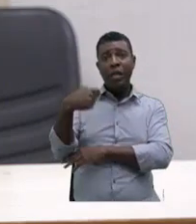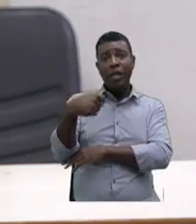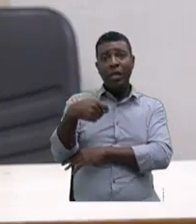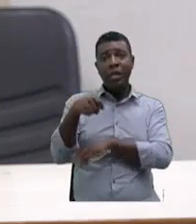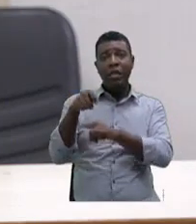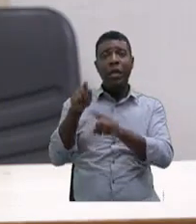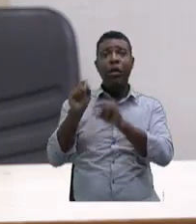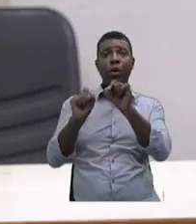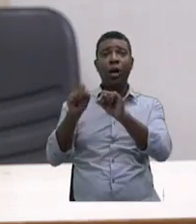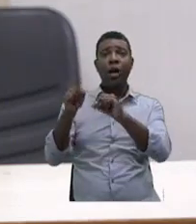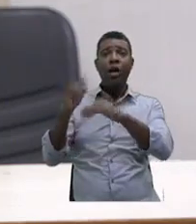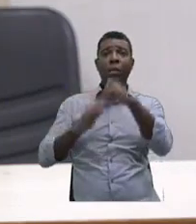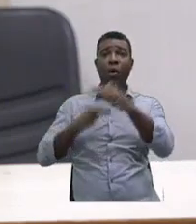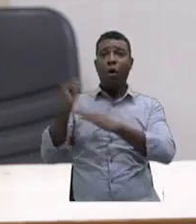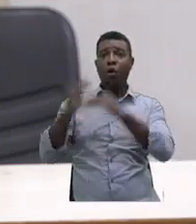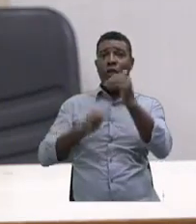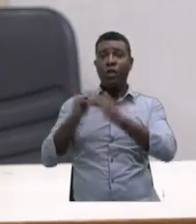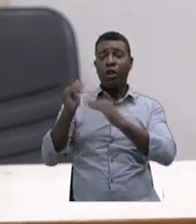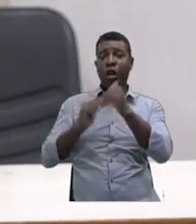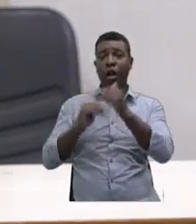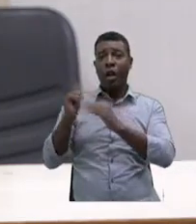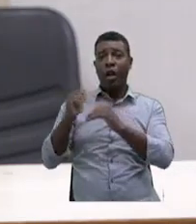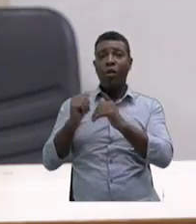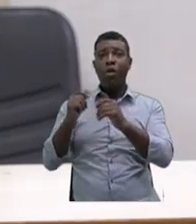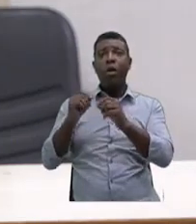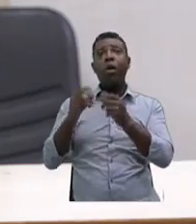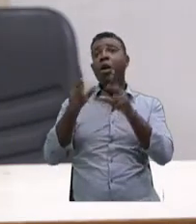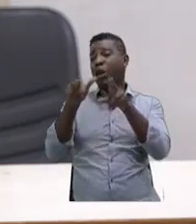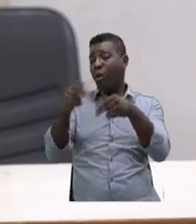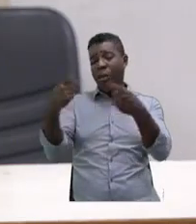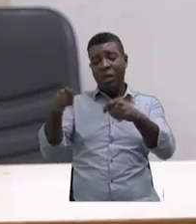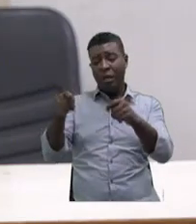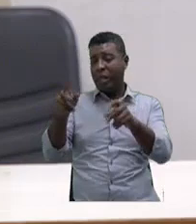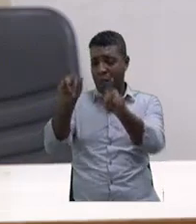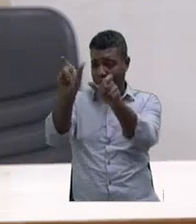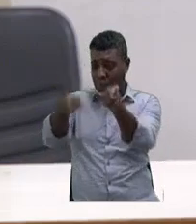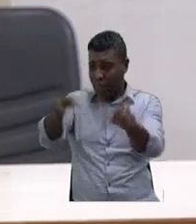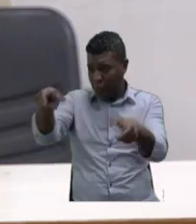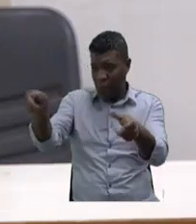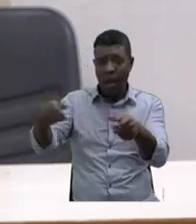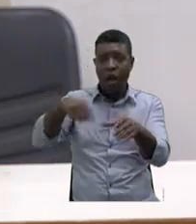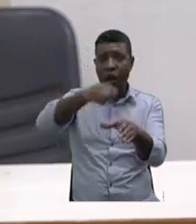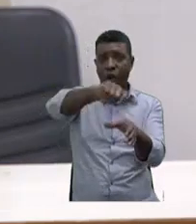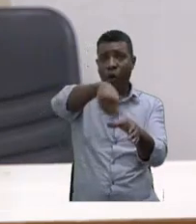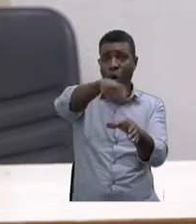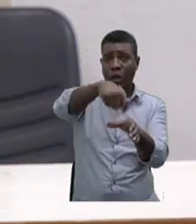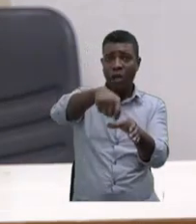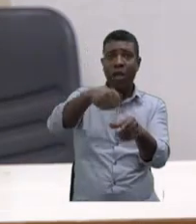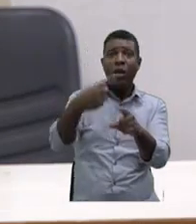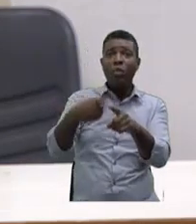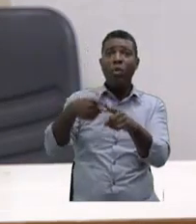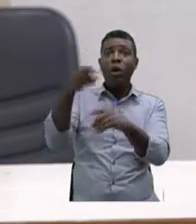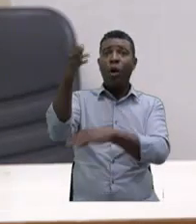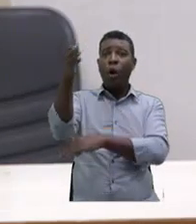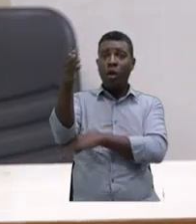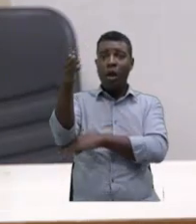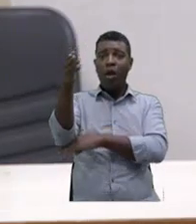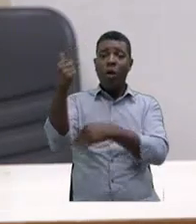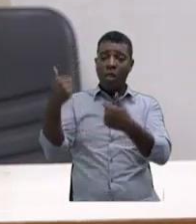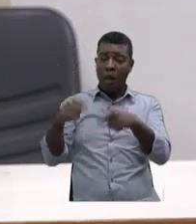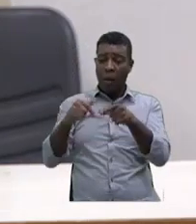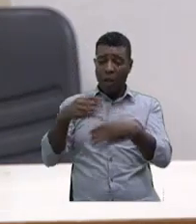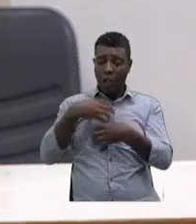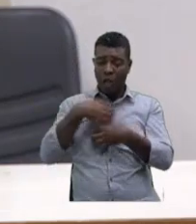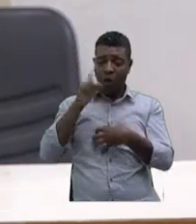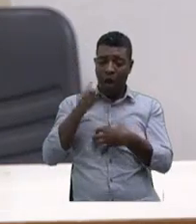então, precisam de profissionais, como precisam de gente que cozinha, precisam, porque o hotel ainda trabalha muito com a manufatura. É